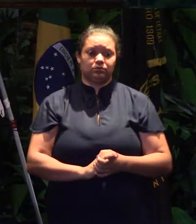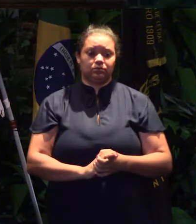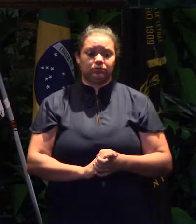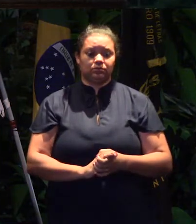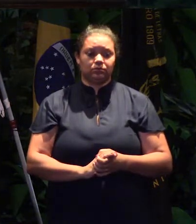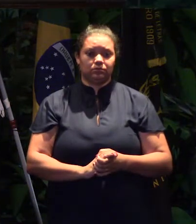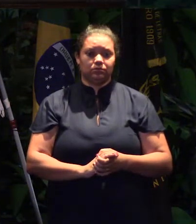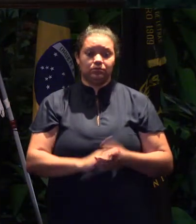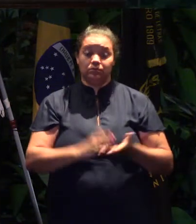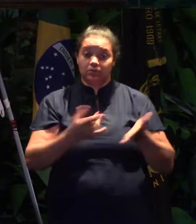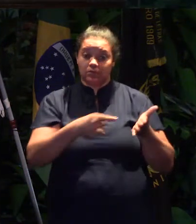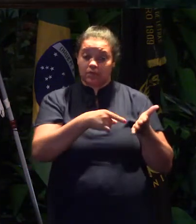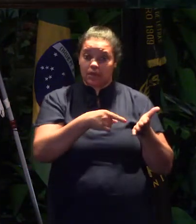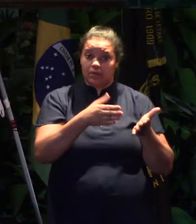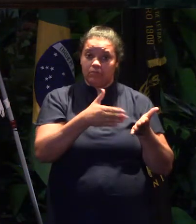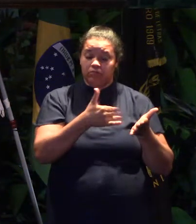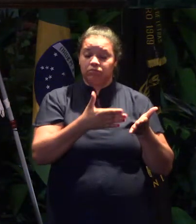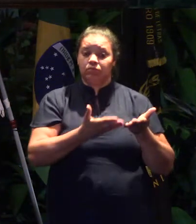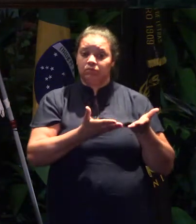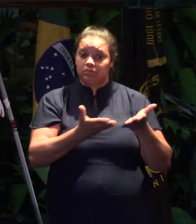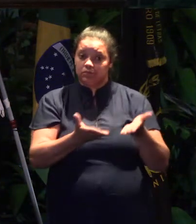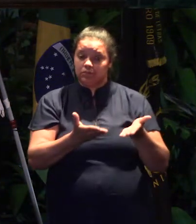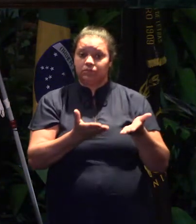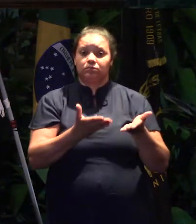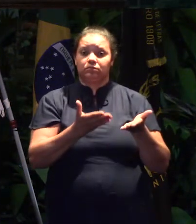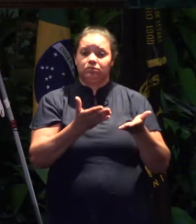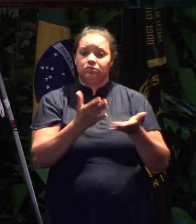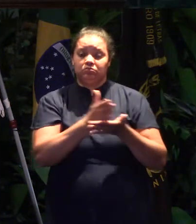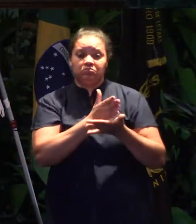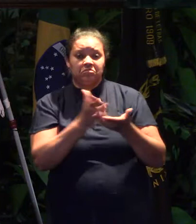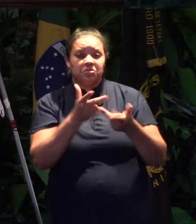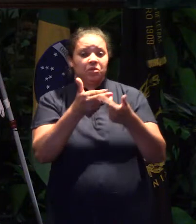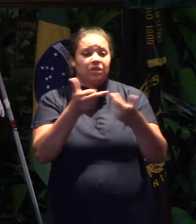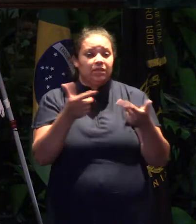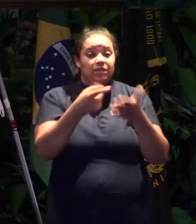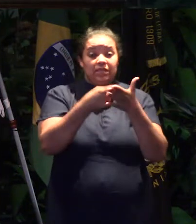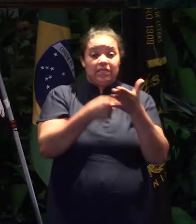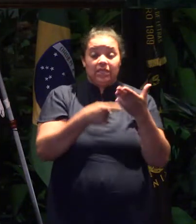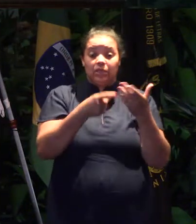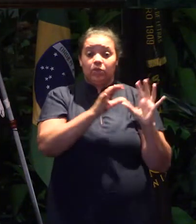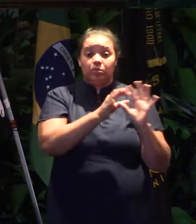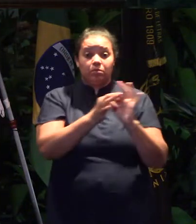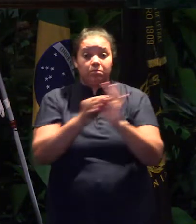Este apresenta elementos que serão encontrados em quase todos os textos no decorrer do livro.